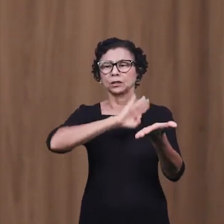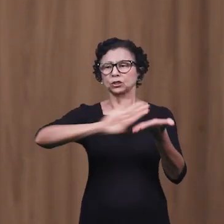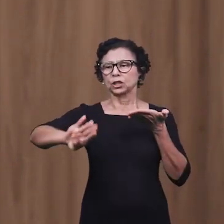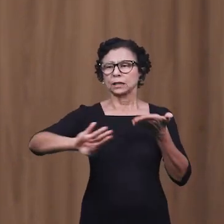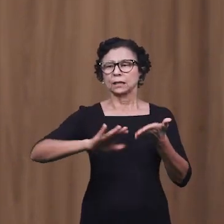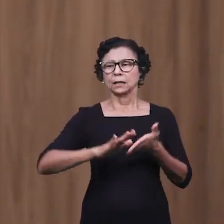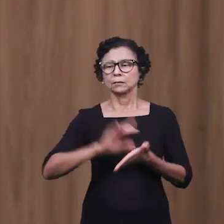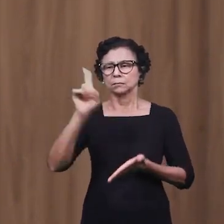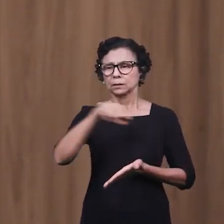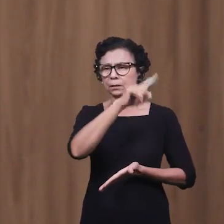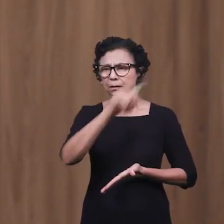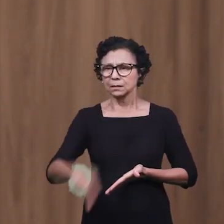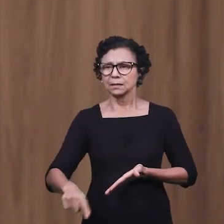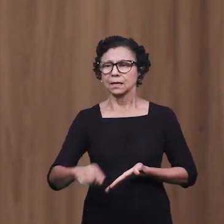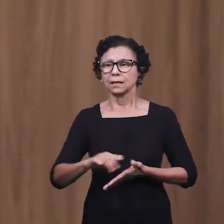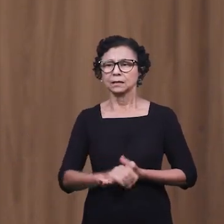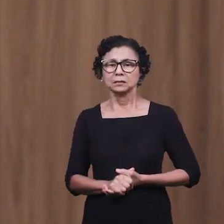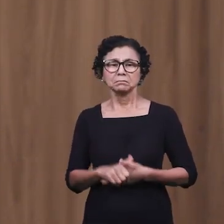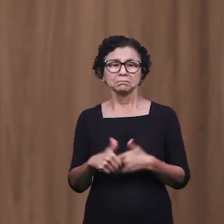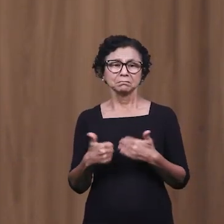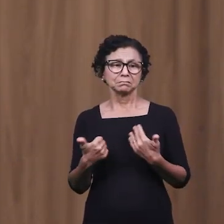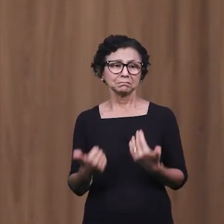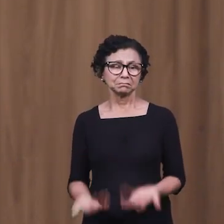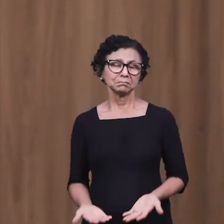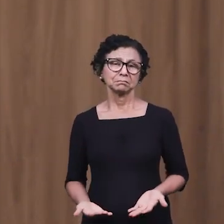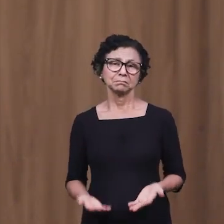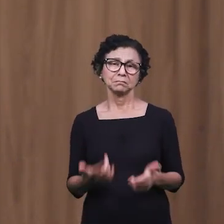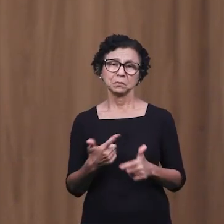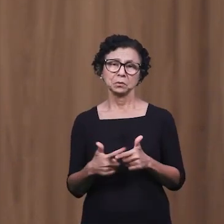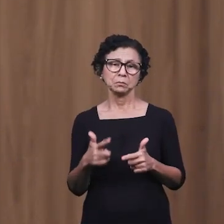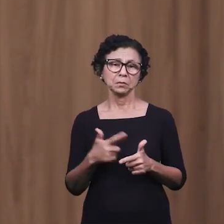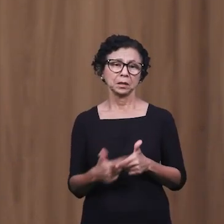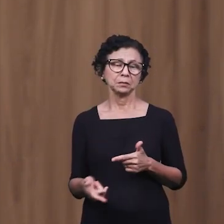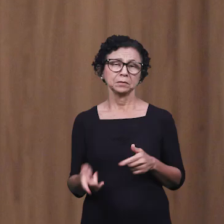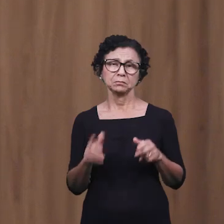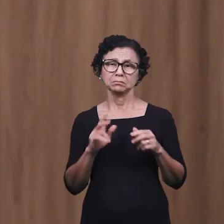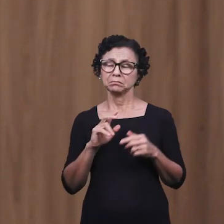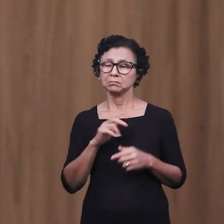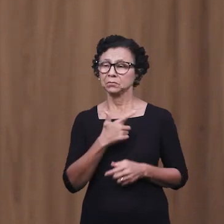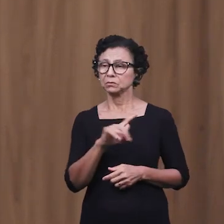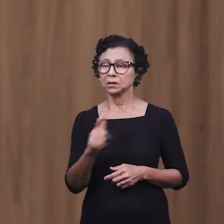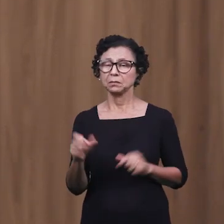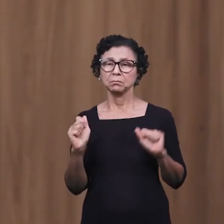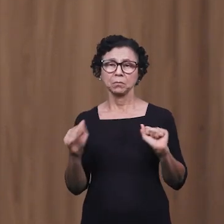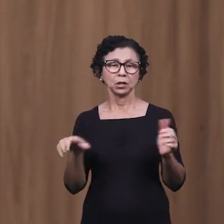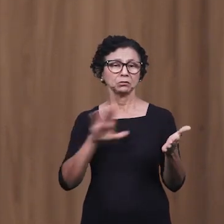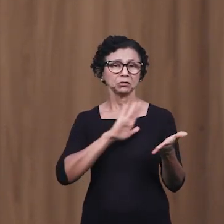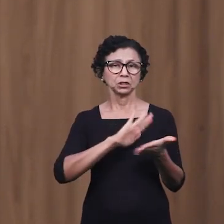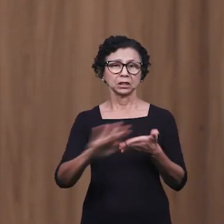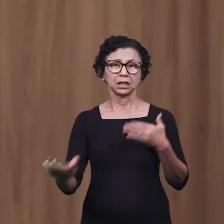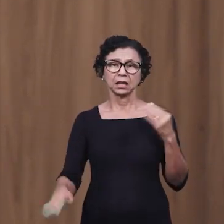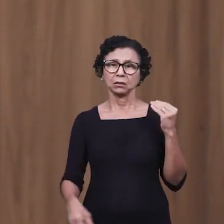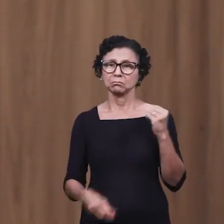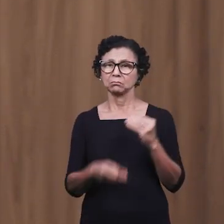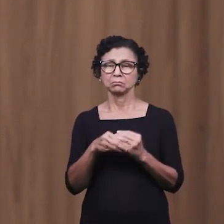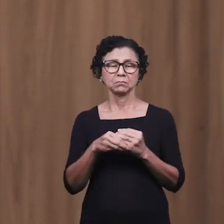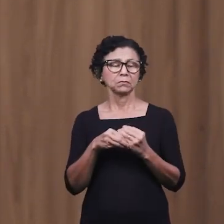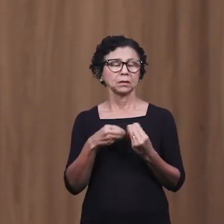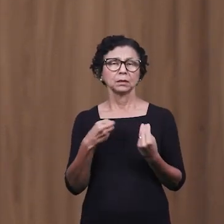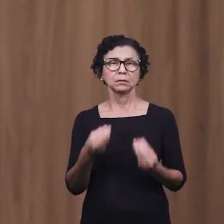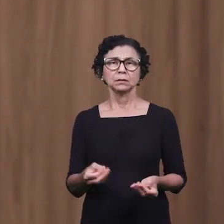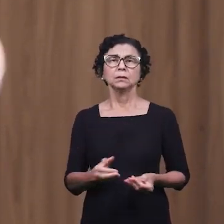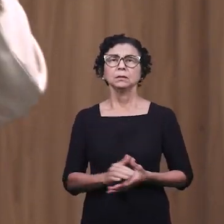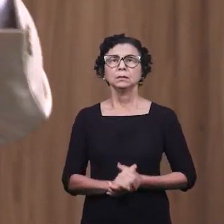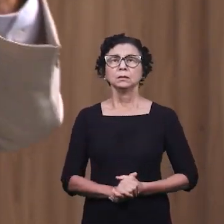são institutos que não nos fazem nenhuma diferença. Pode tirar e botar ao mesmo tempo. Então, eu fiz